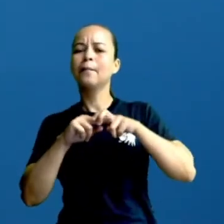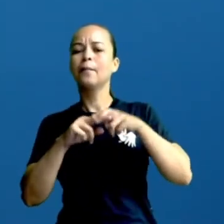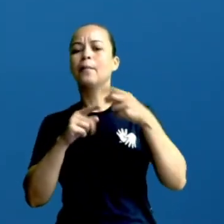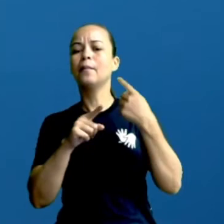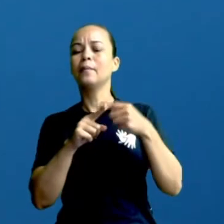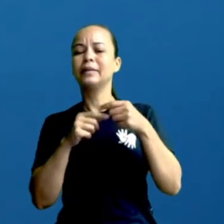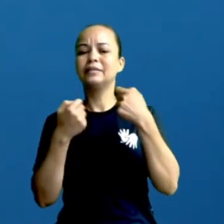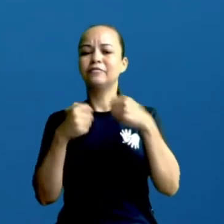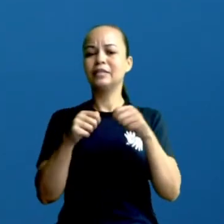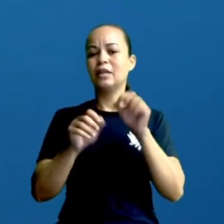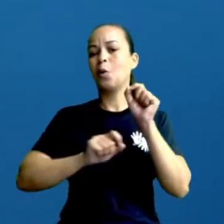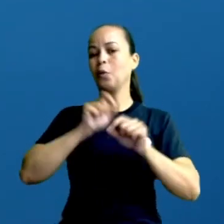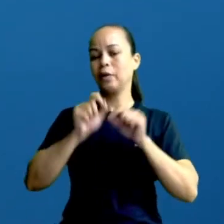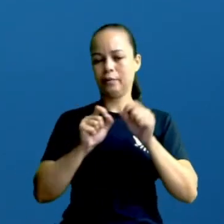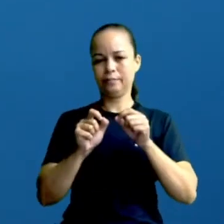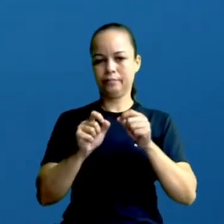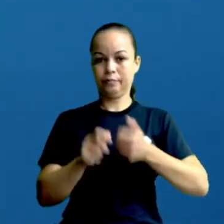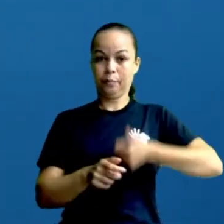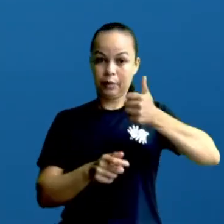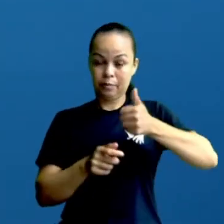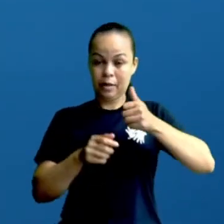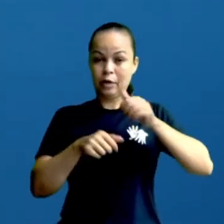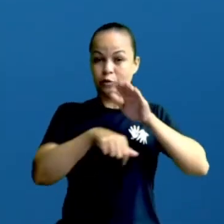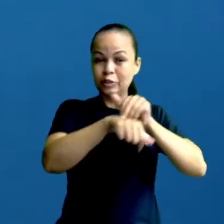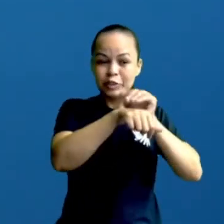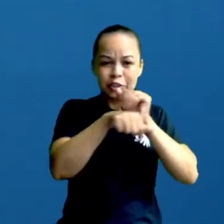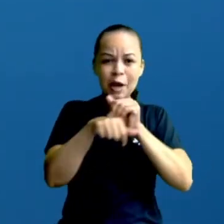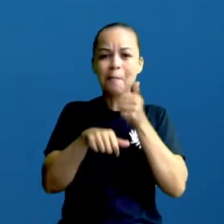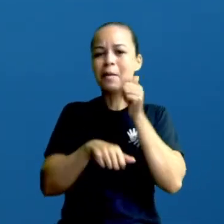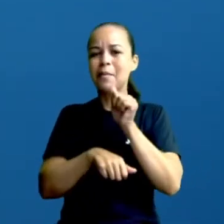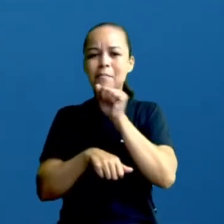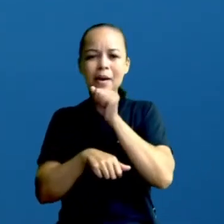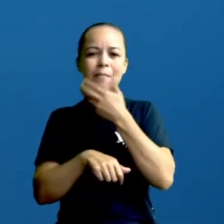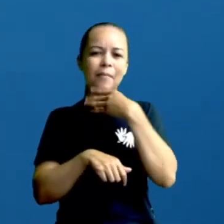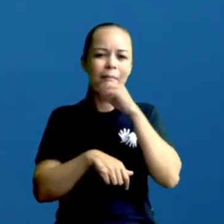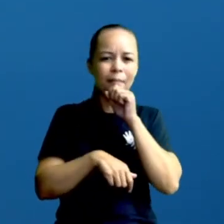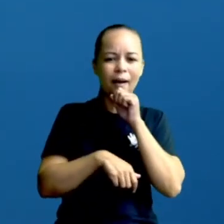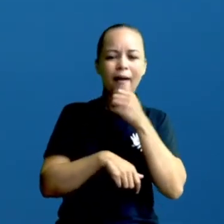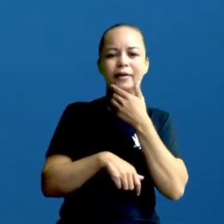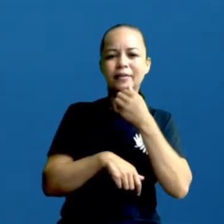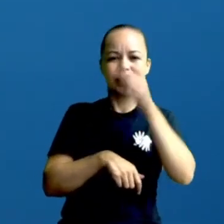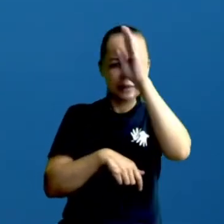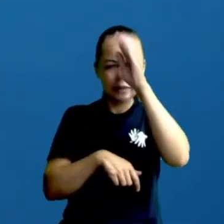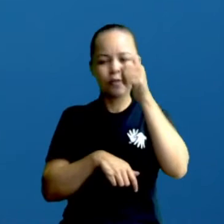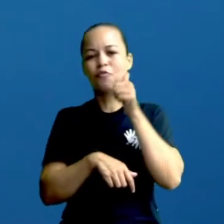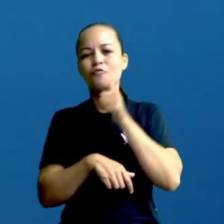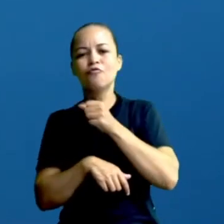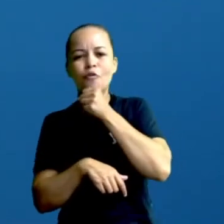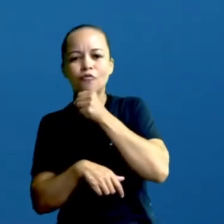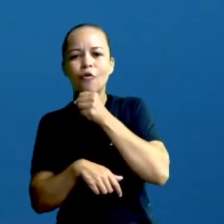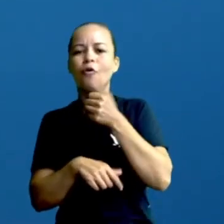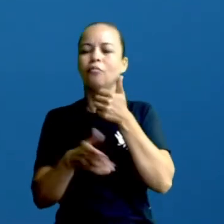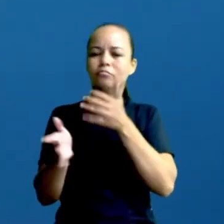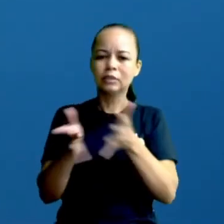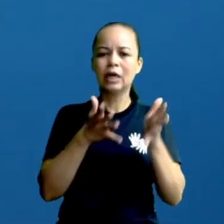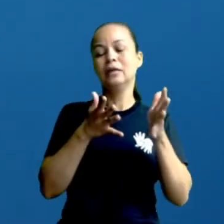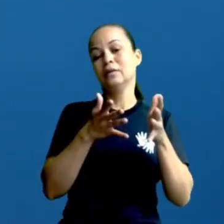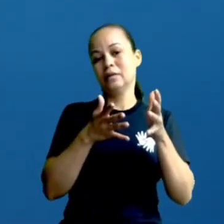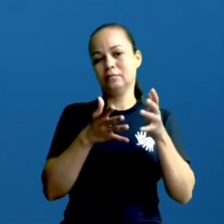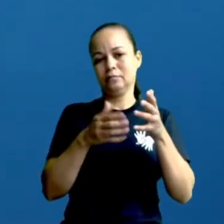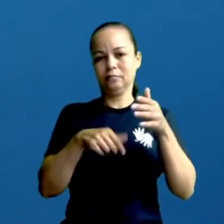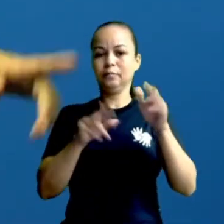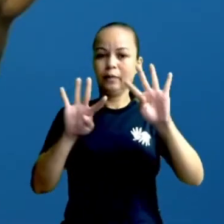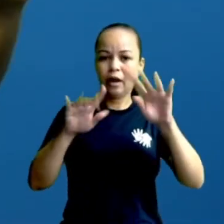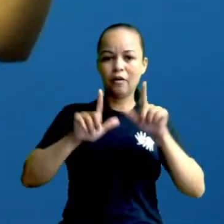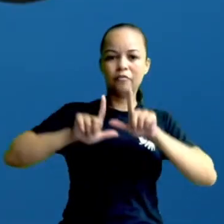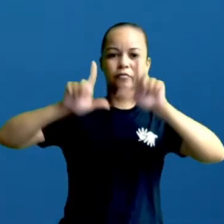Primeiro, você chama o seu pai, a mamãe, a titia, o vovô, quem for responsável por você, para assistir essa aula também e pensar que a